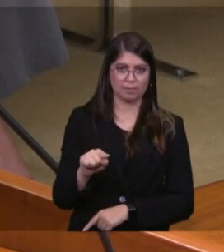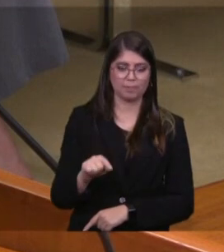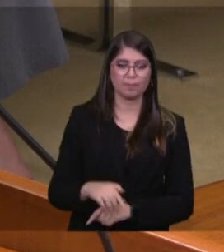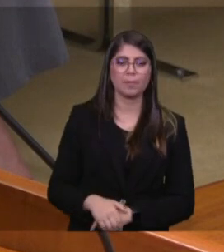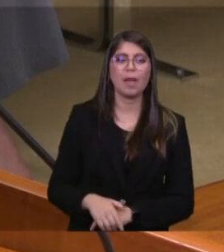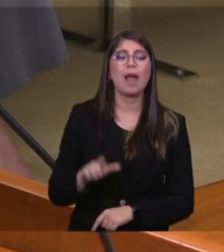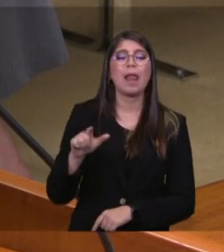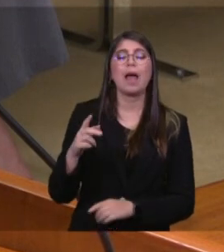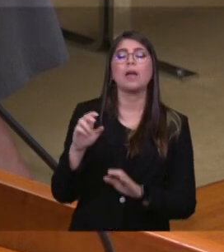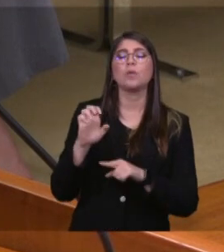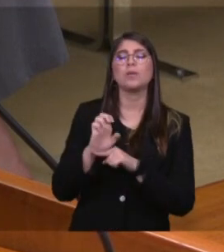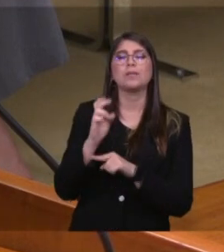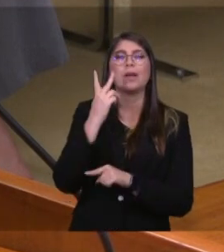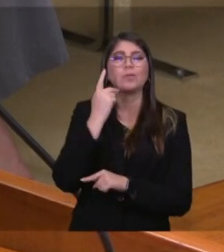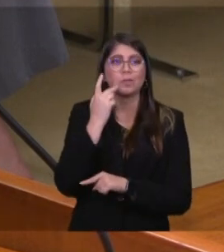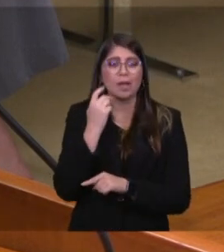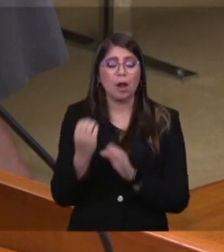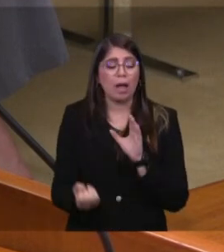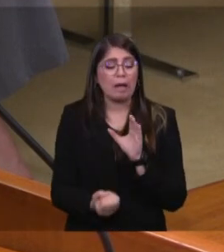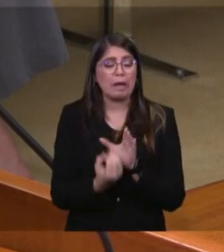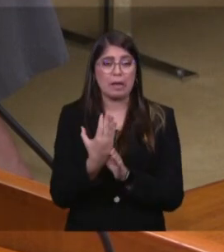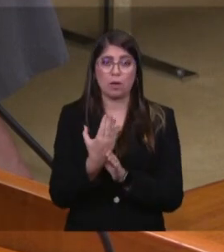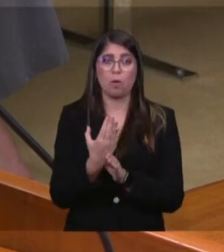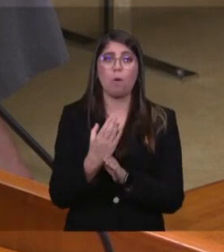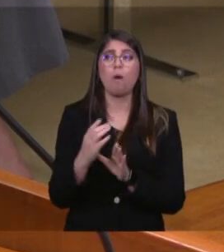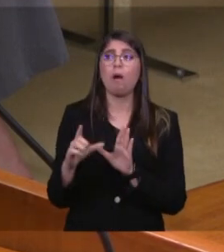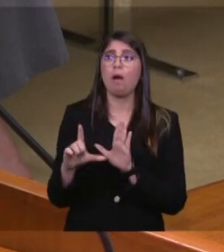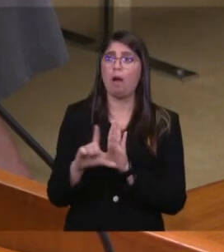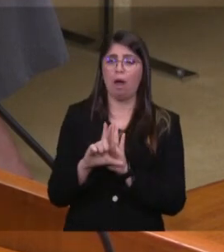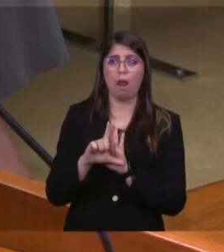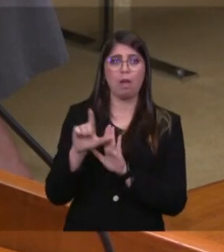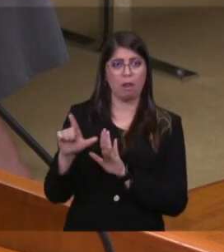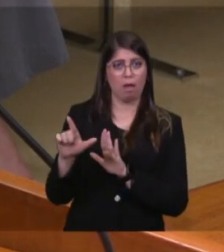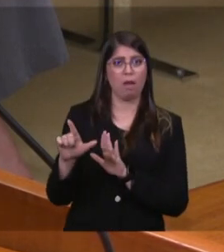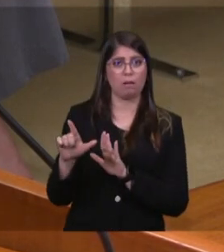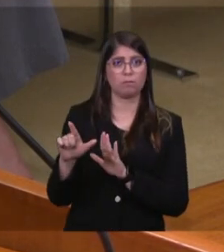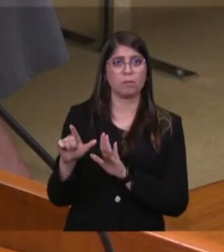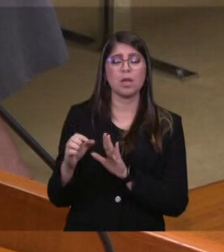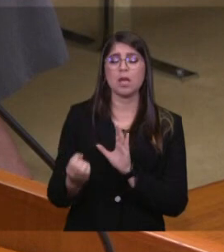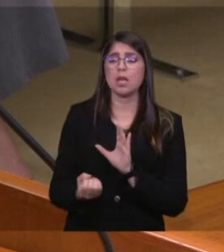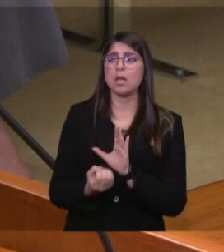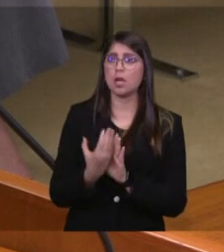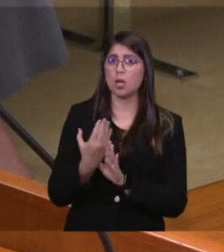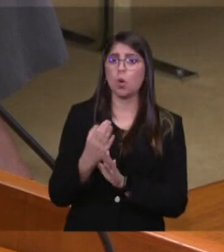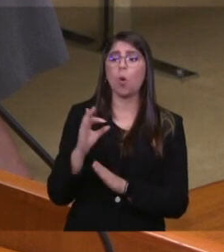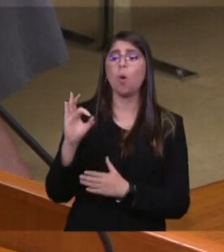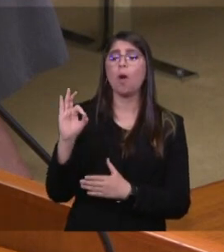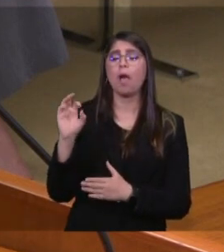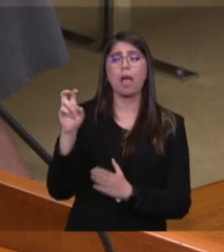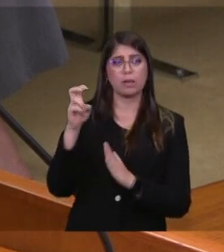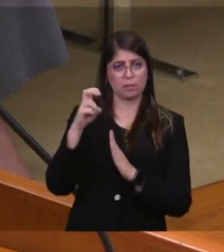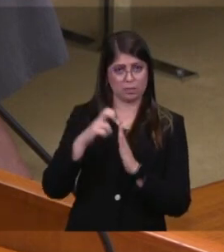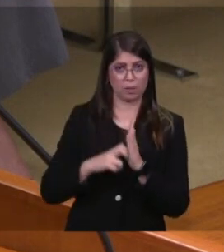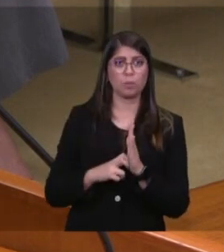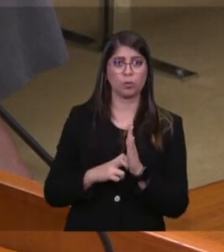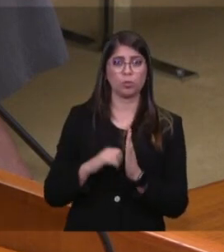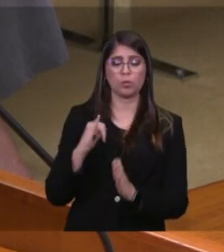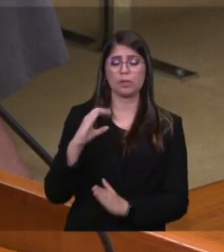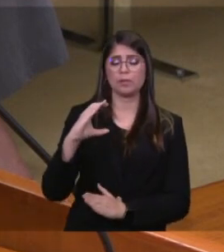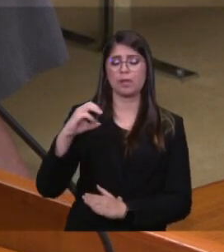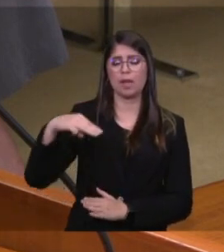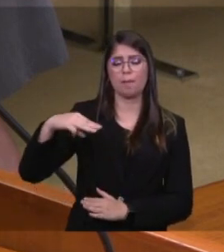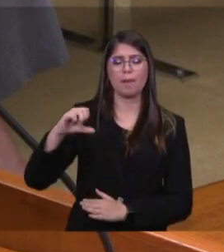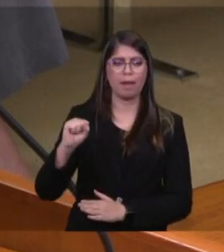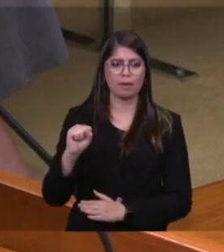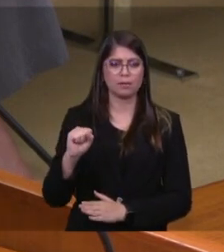2015, legislou sobre o assunto, instituiu o diferencial de alíquota, criando esse tributo ao ICMS,